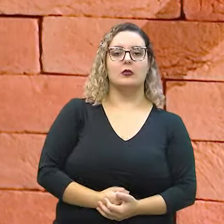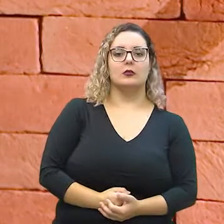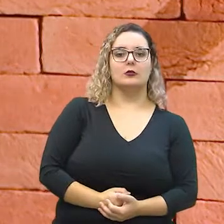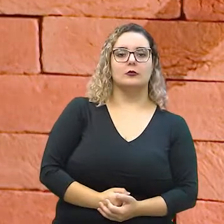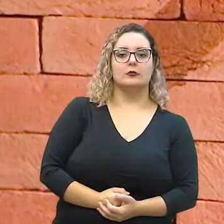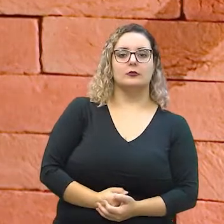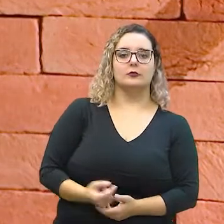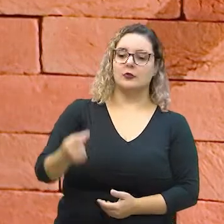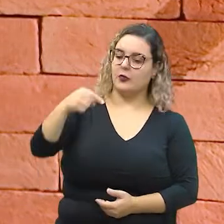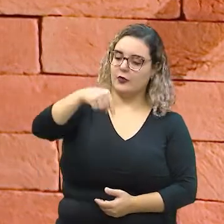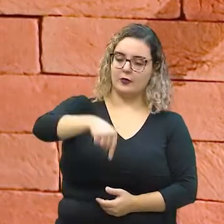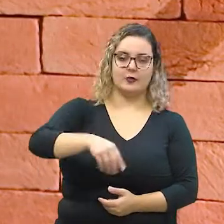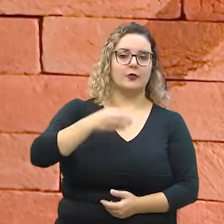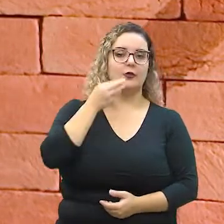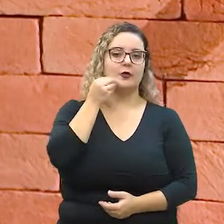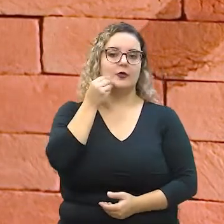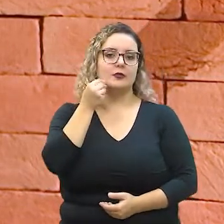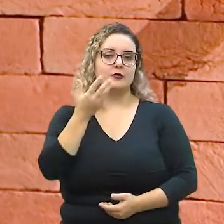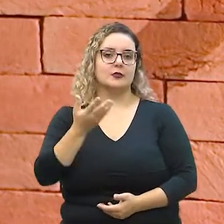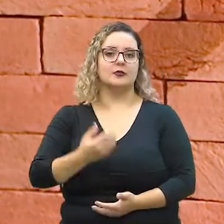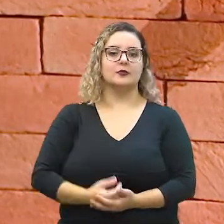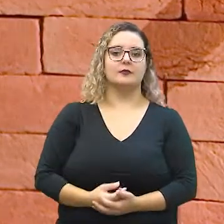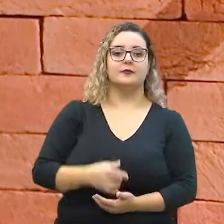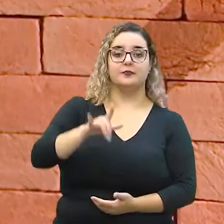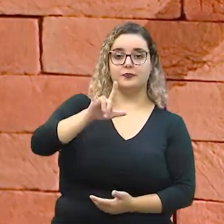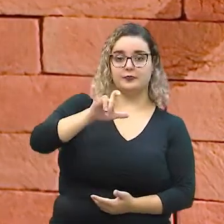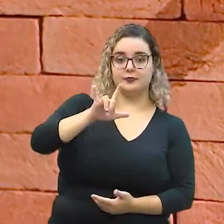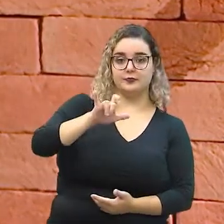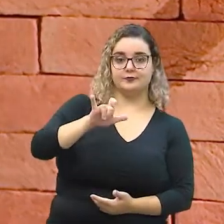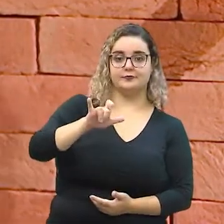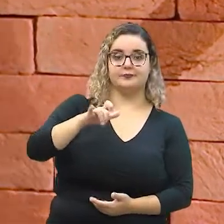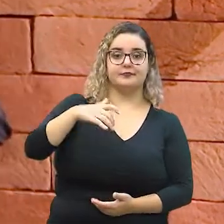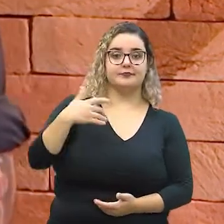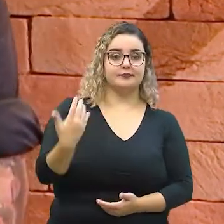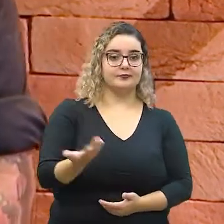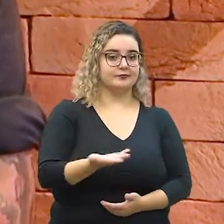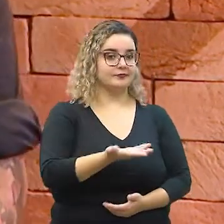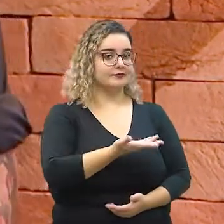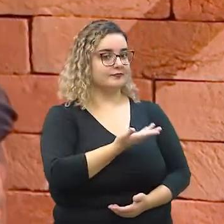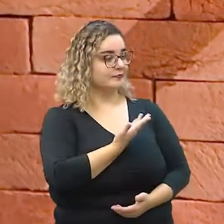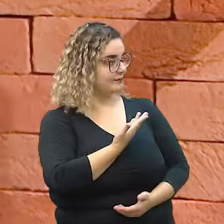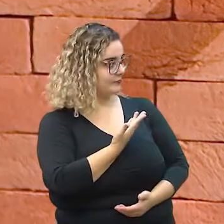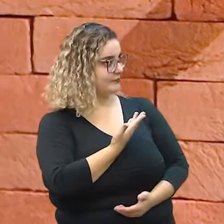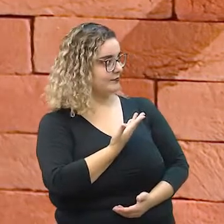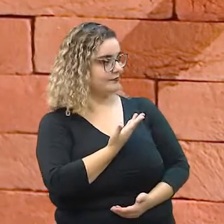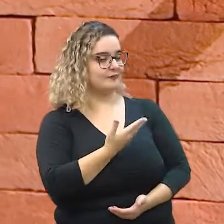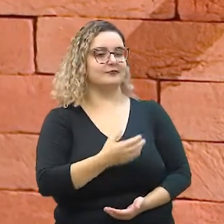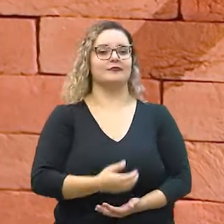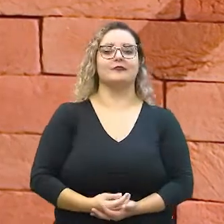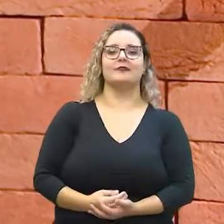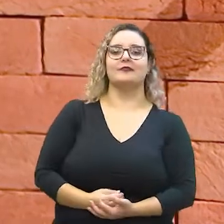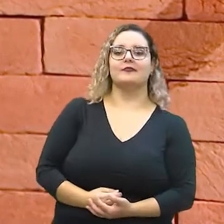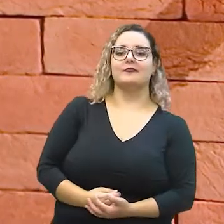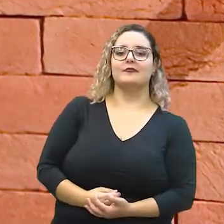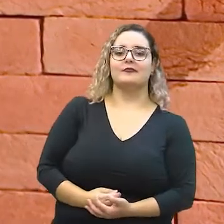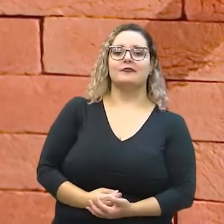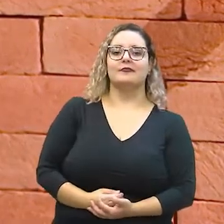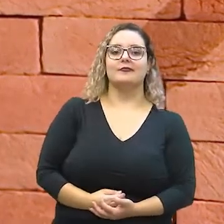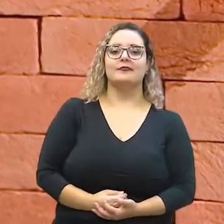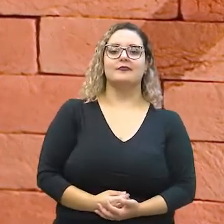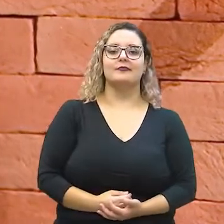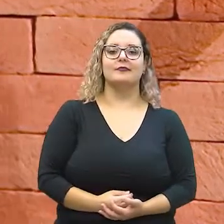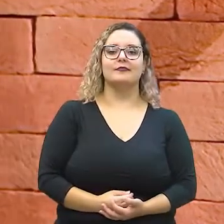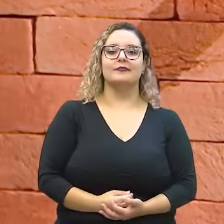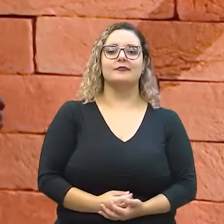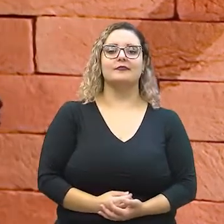é só vir para experimentar. O nosso Instagram daqui da casa é @dombrejas e o meu